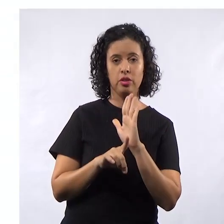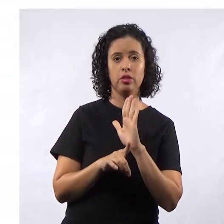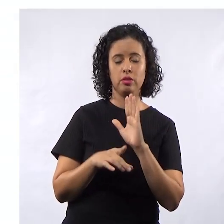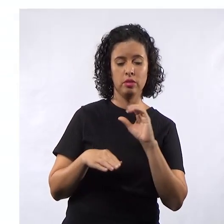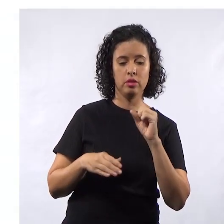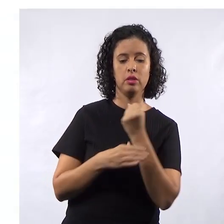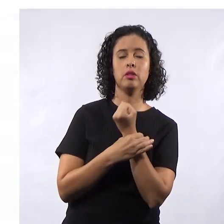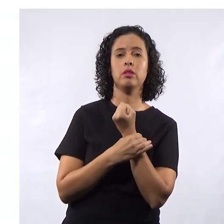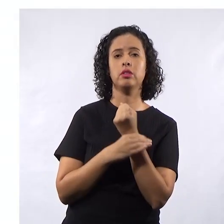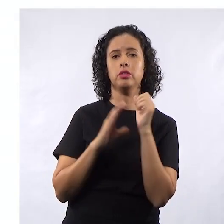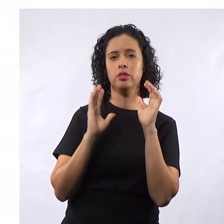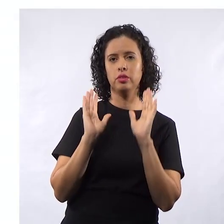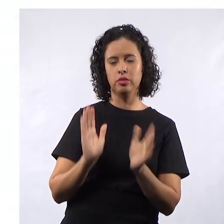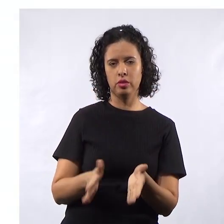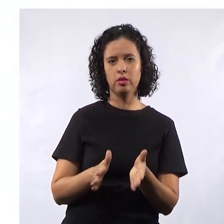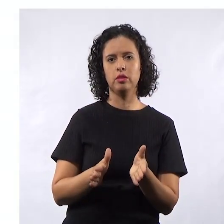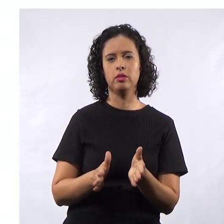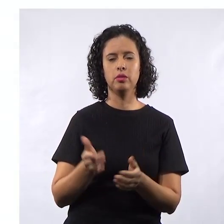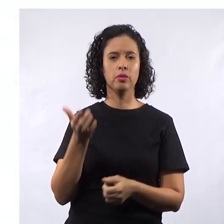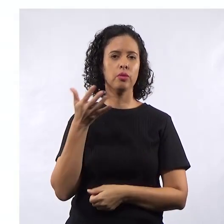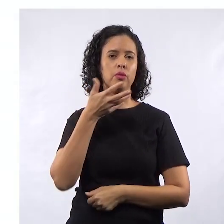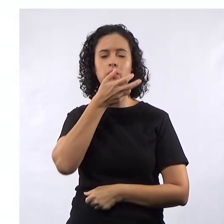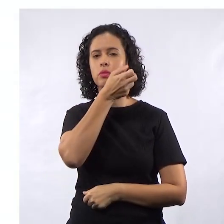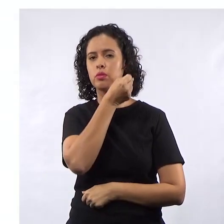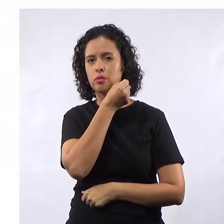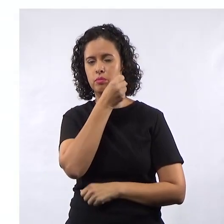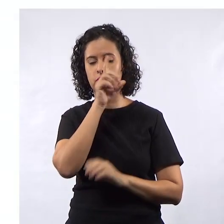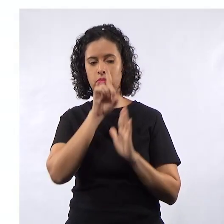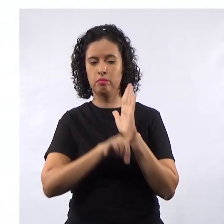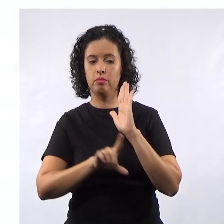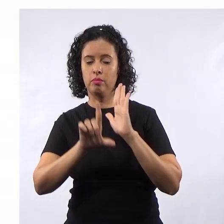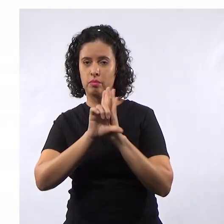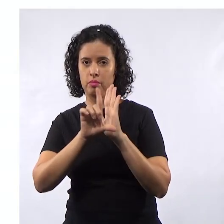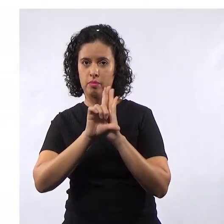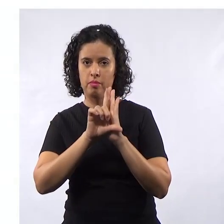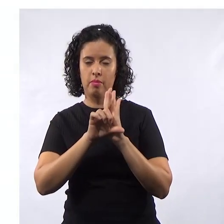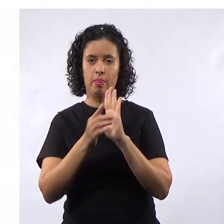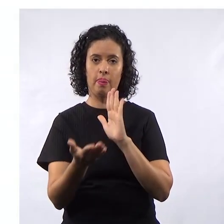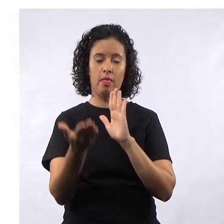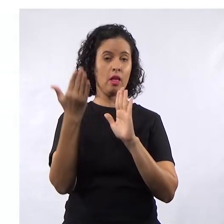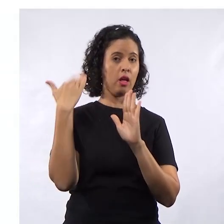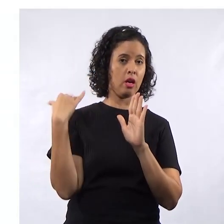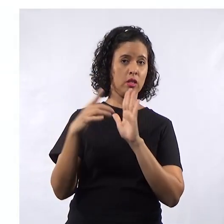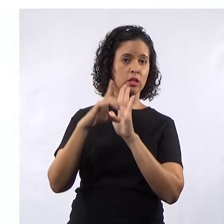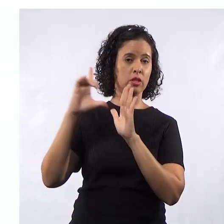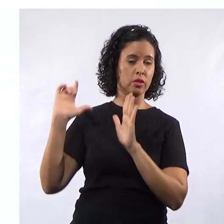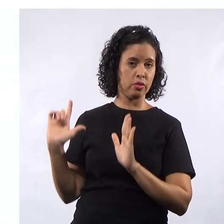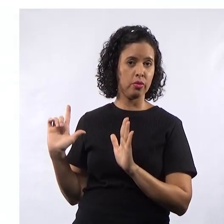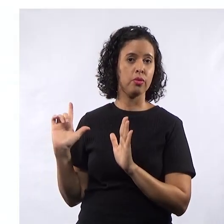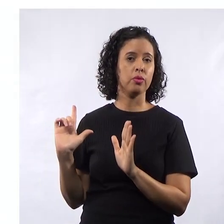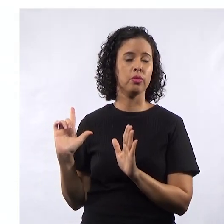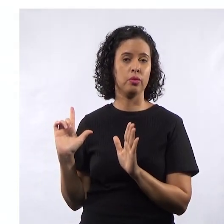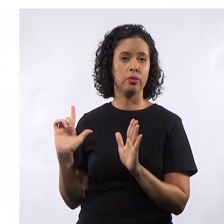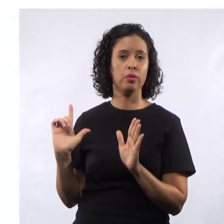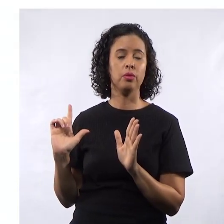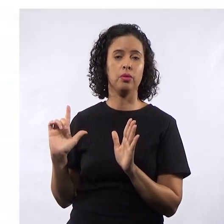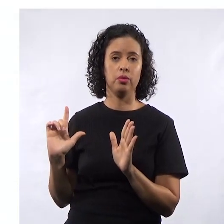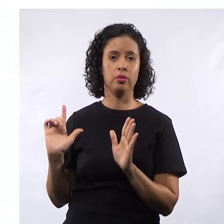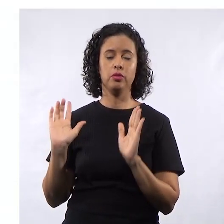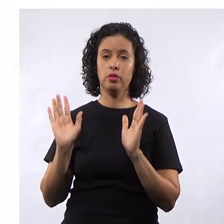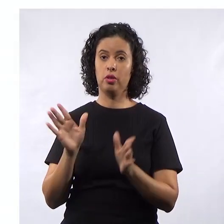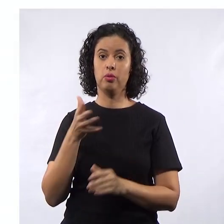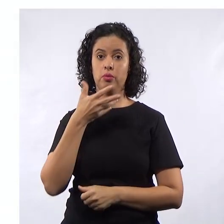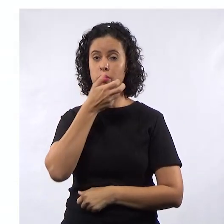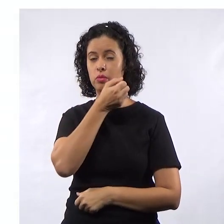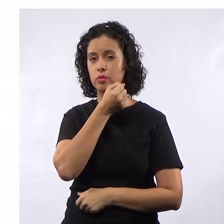da estabilidade, quem já alcançou esse direito por meio da lei que estava em vigor à época, né, em que foi aí